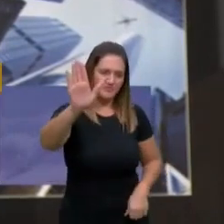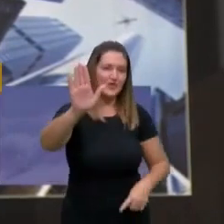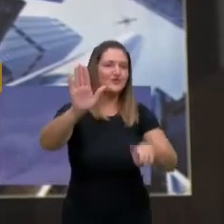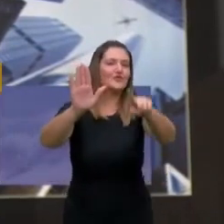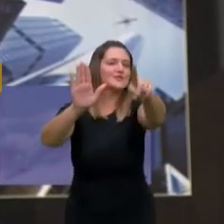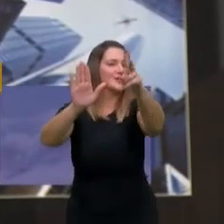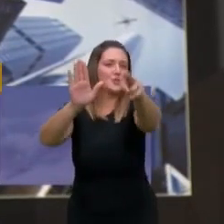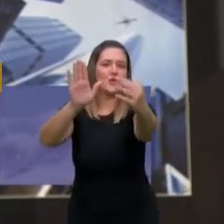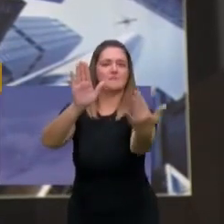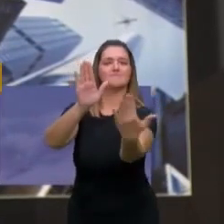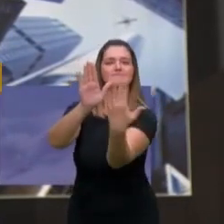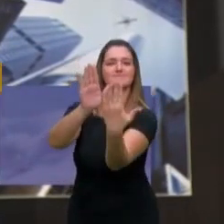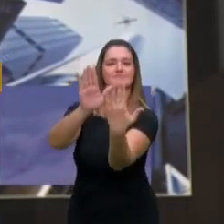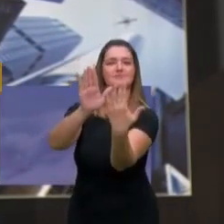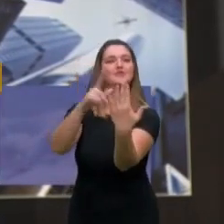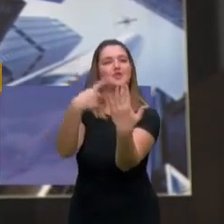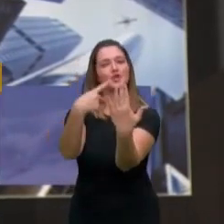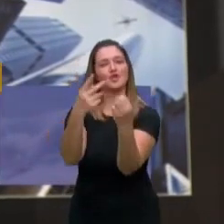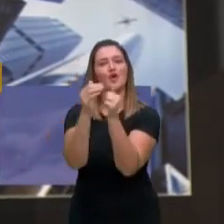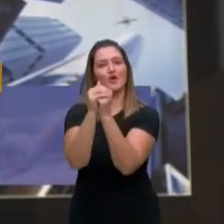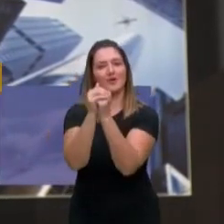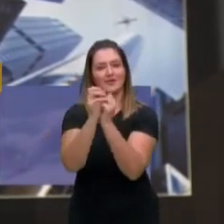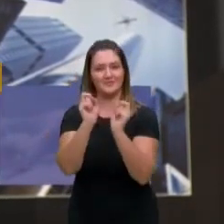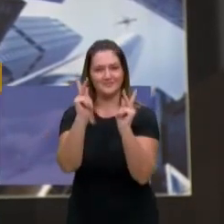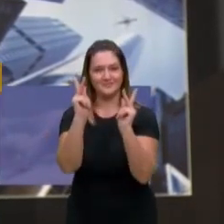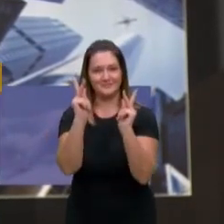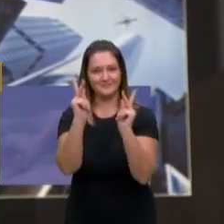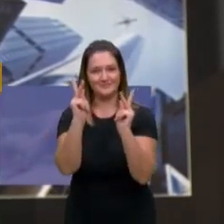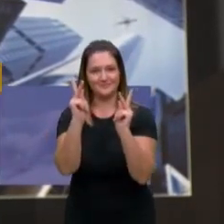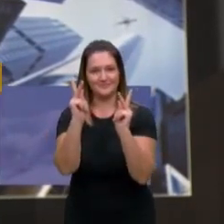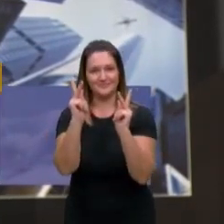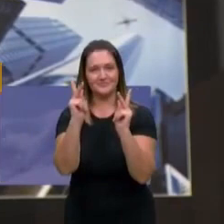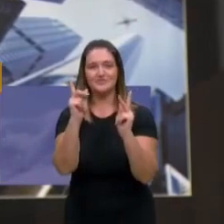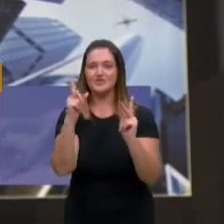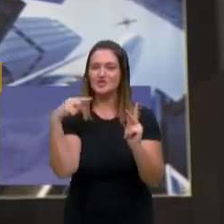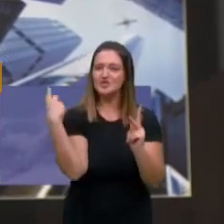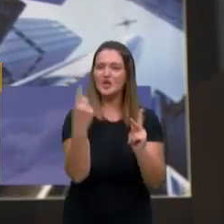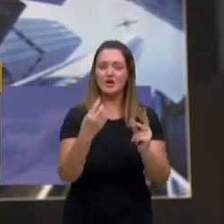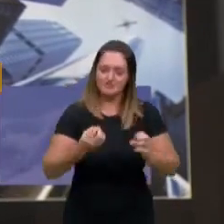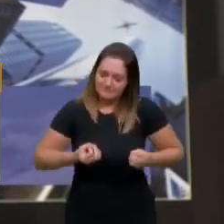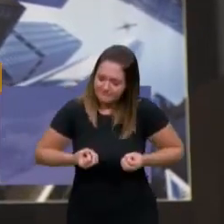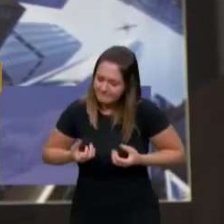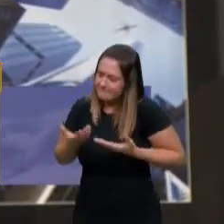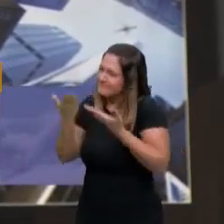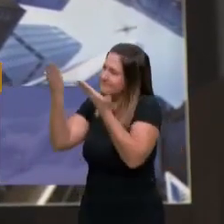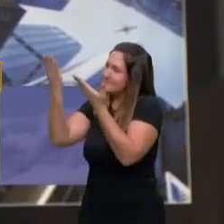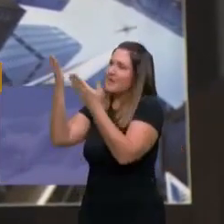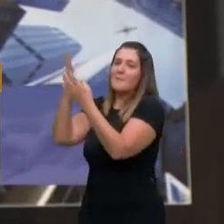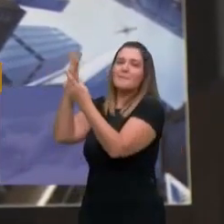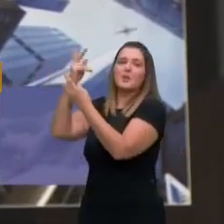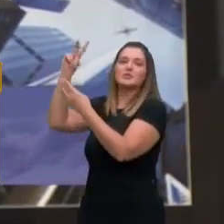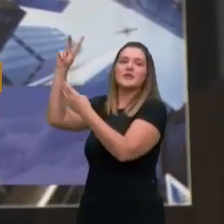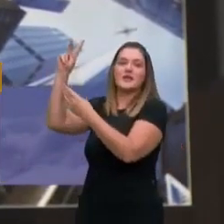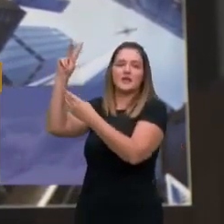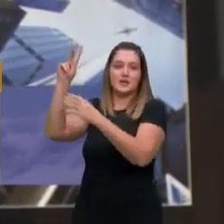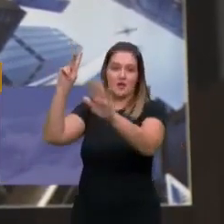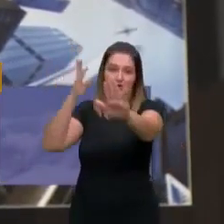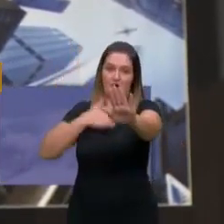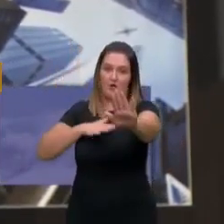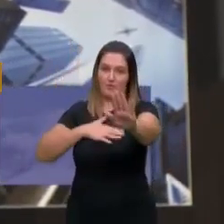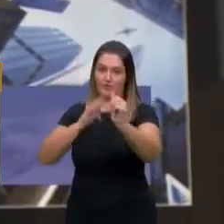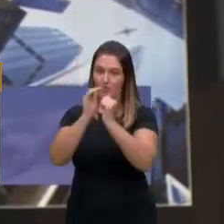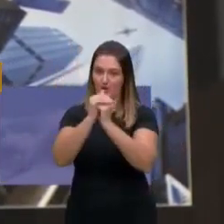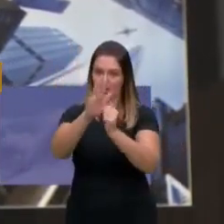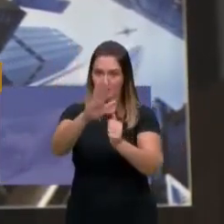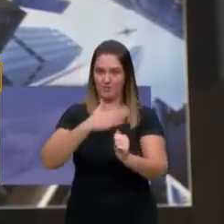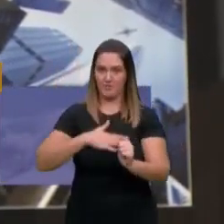manter minha mão assim aqui e você vai orar comigo. Só isso. E vamos entregar tudo nas mãos de Deus. Já eu vou orar, já. Eu te